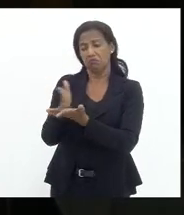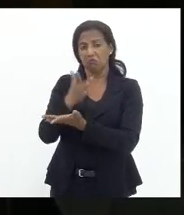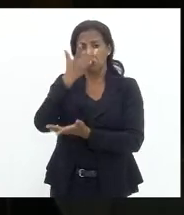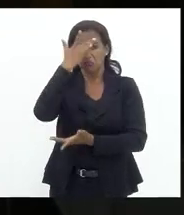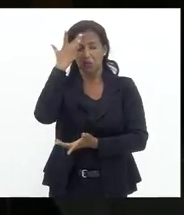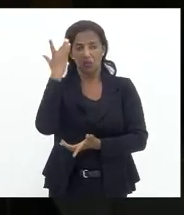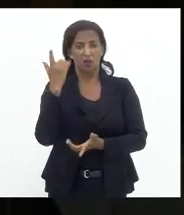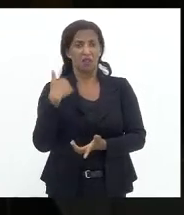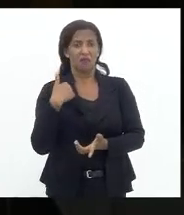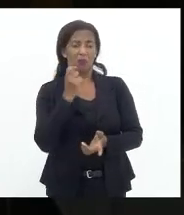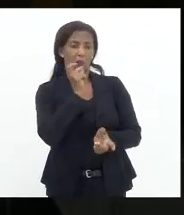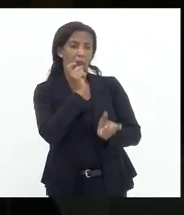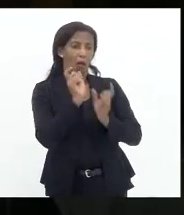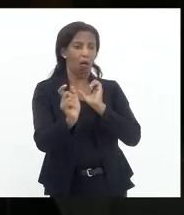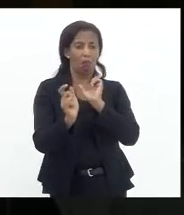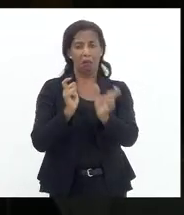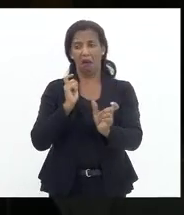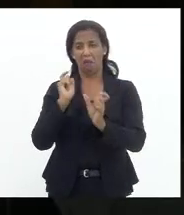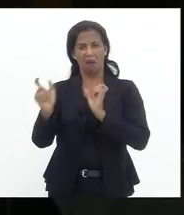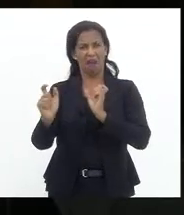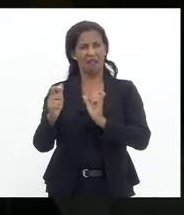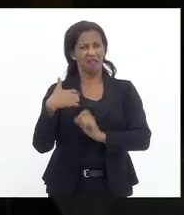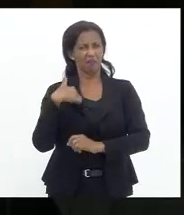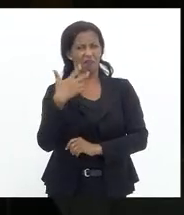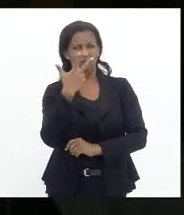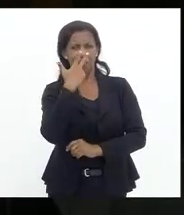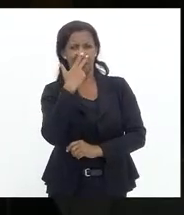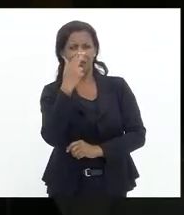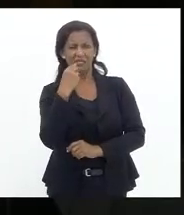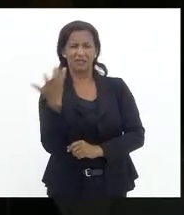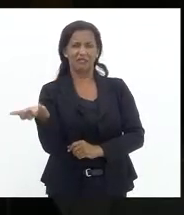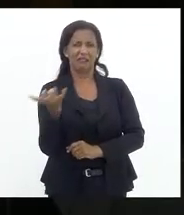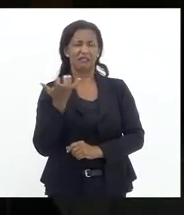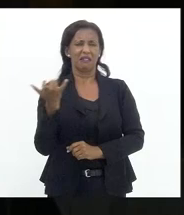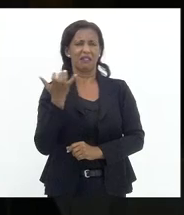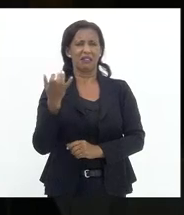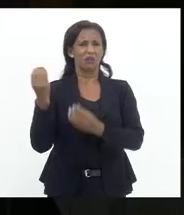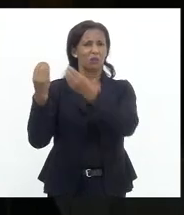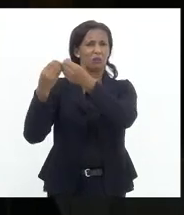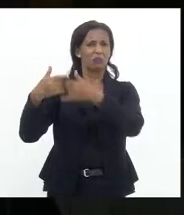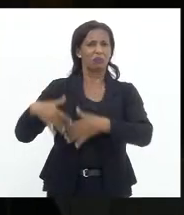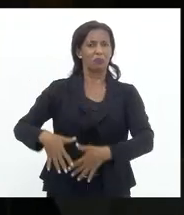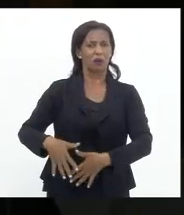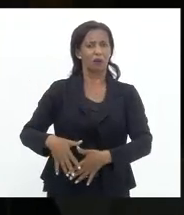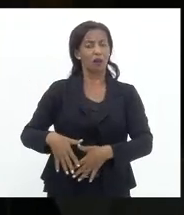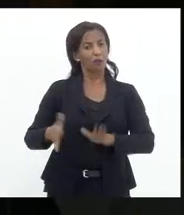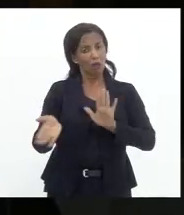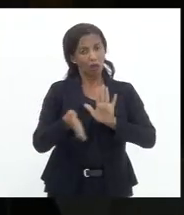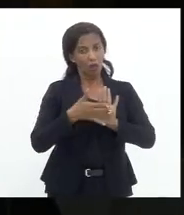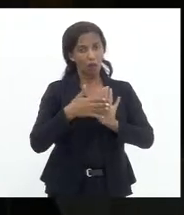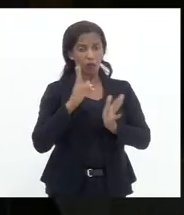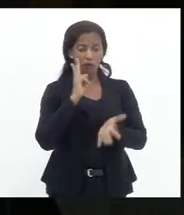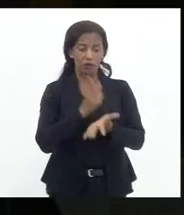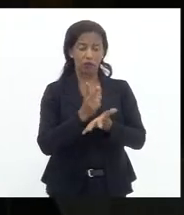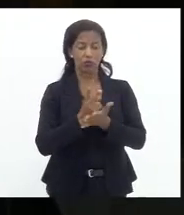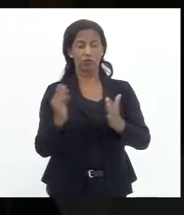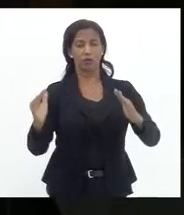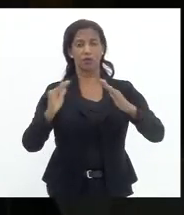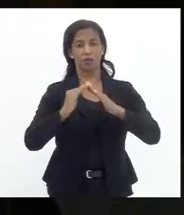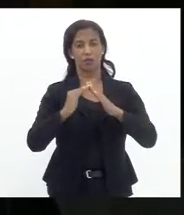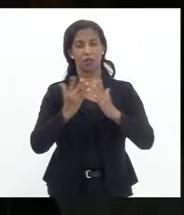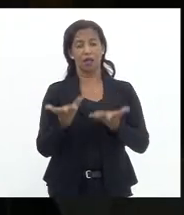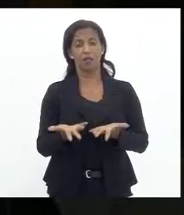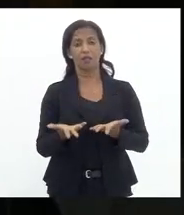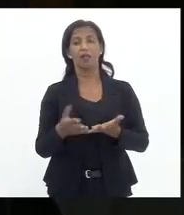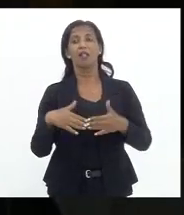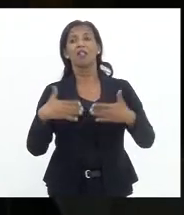ficam rogando praga e torcendo, será essas pautas que nos farão permanecer nessa casa. Então, em prol da